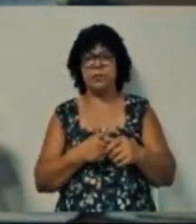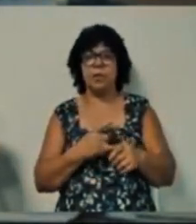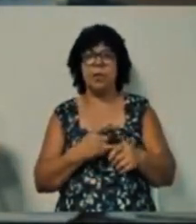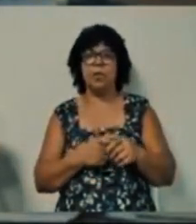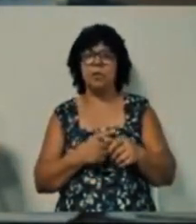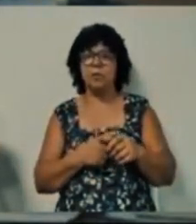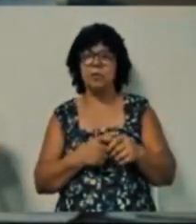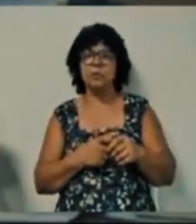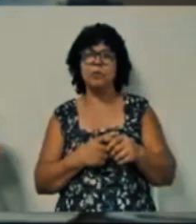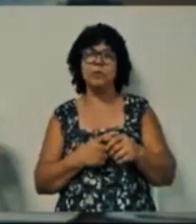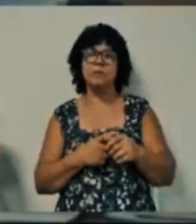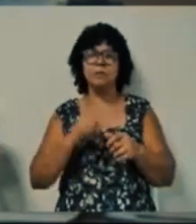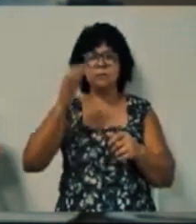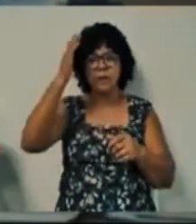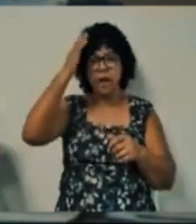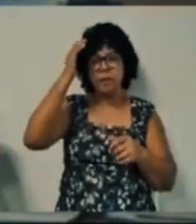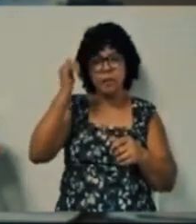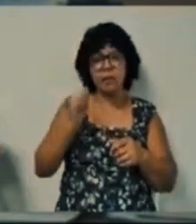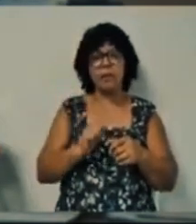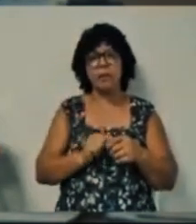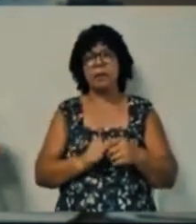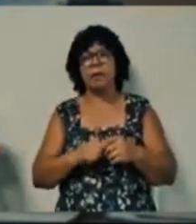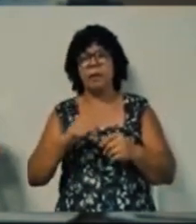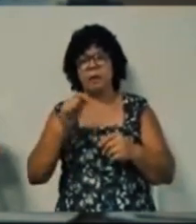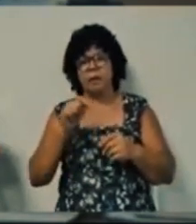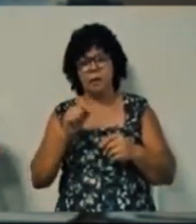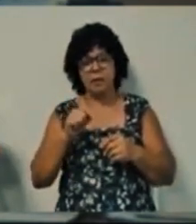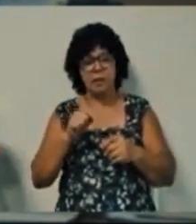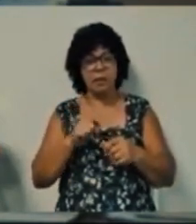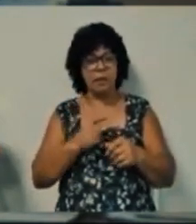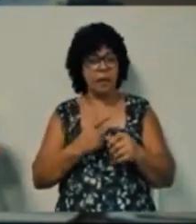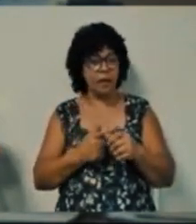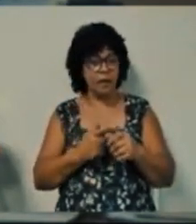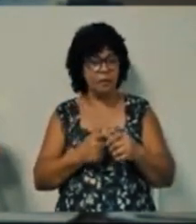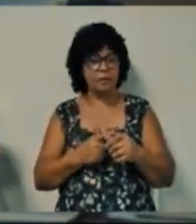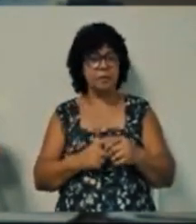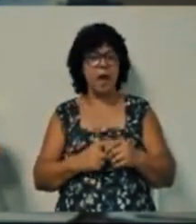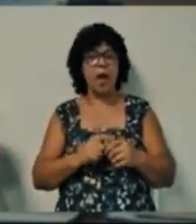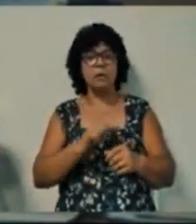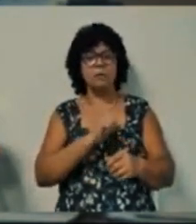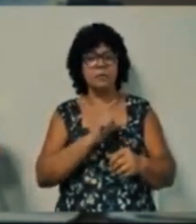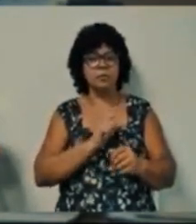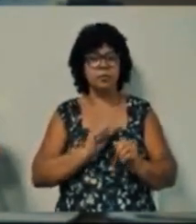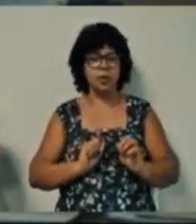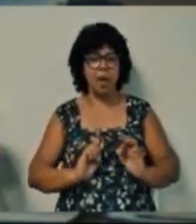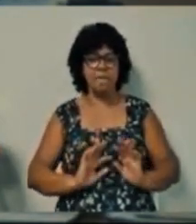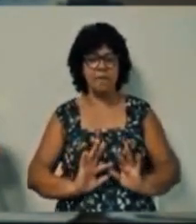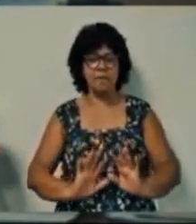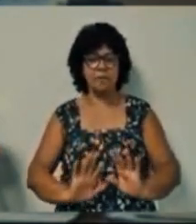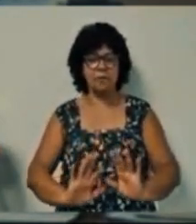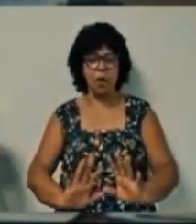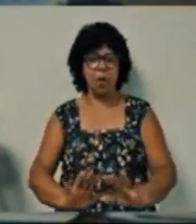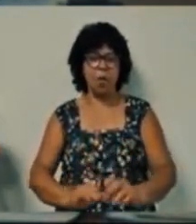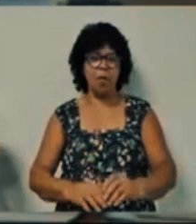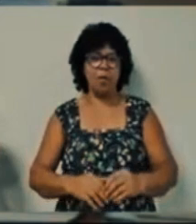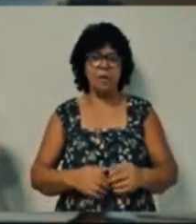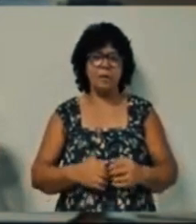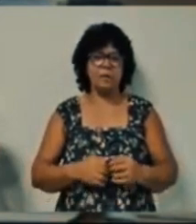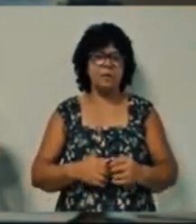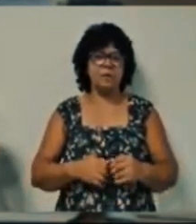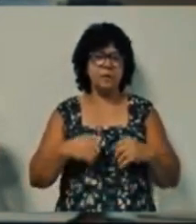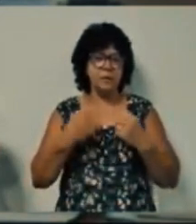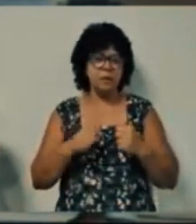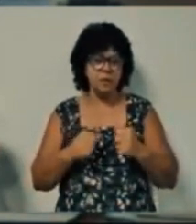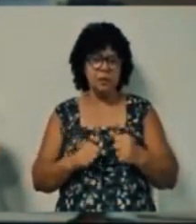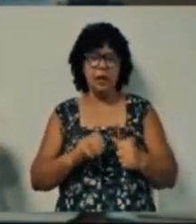da Ásia Menor daquela província. Ele sabia que a partir dali o evangelho chegaria